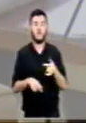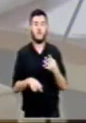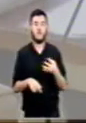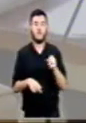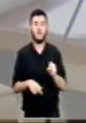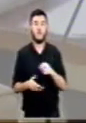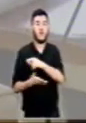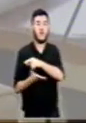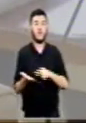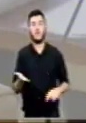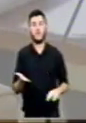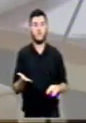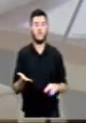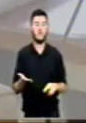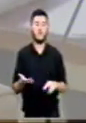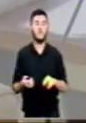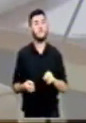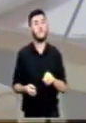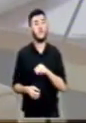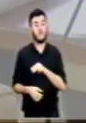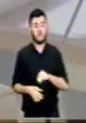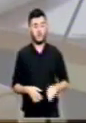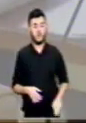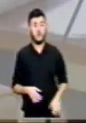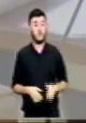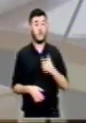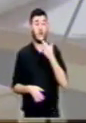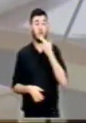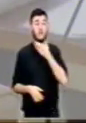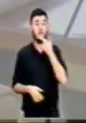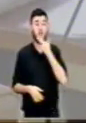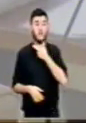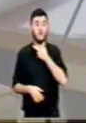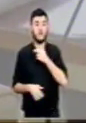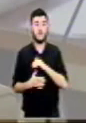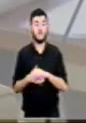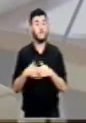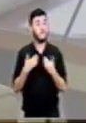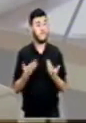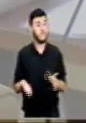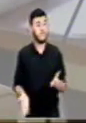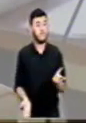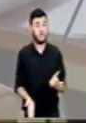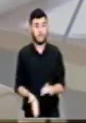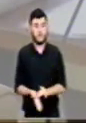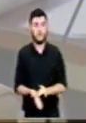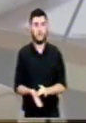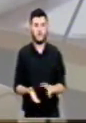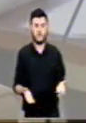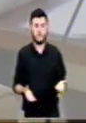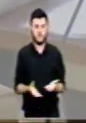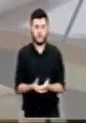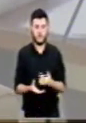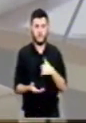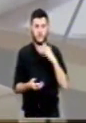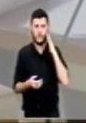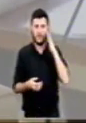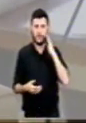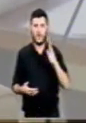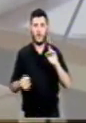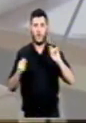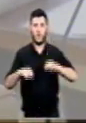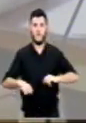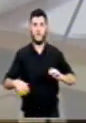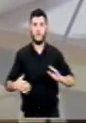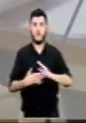eminente ministro Ricardo Lewandowski. Portanto, no caso concreto, entendo que a usurpação da competência